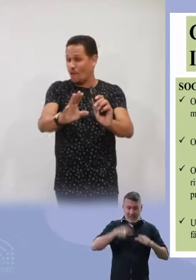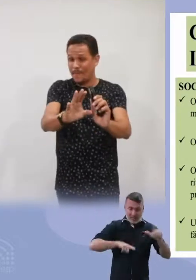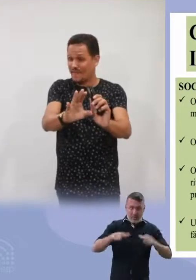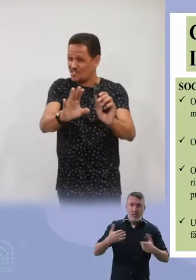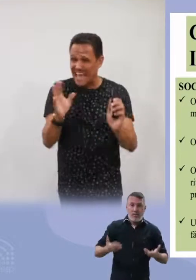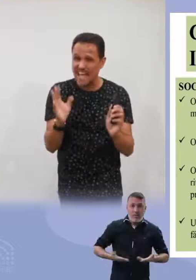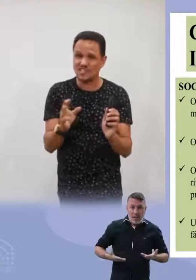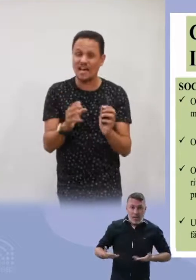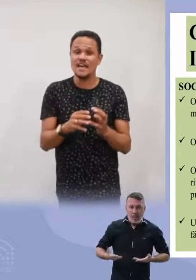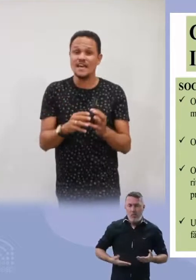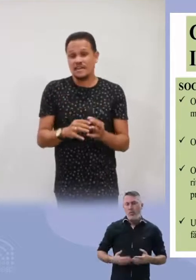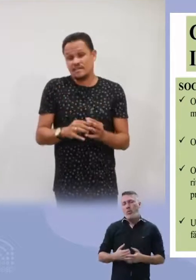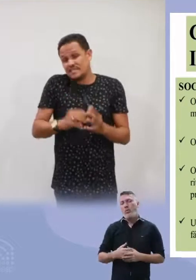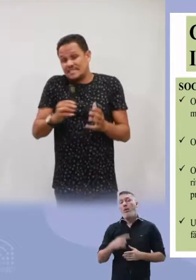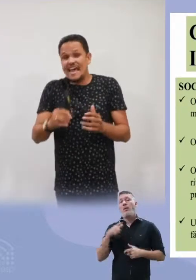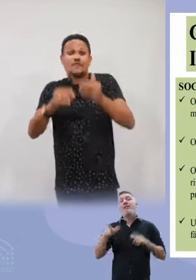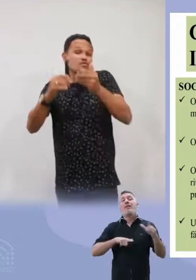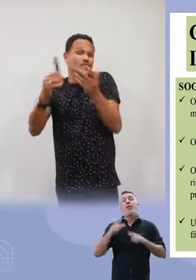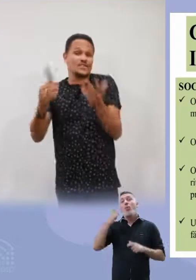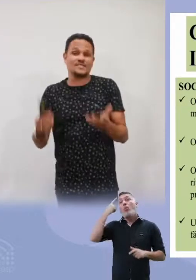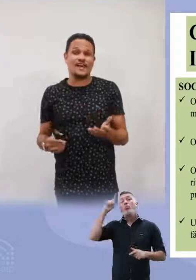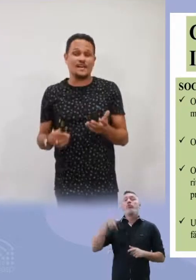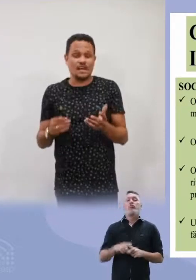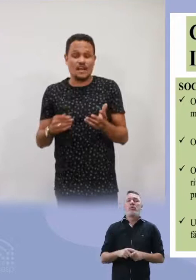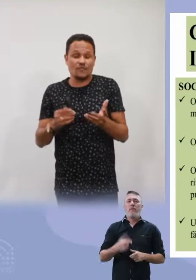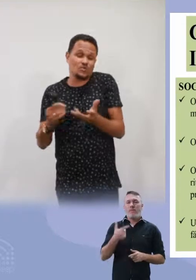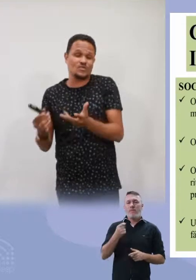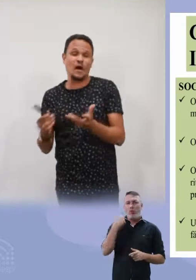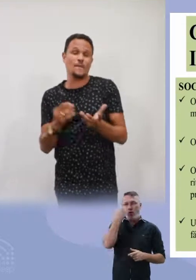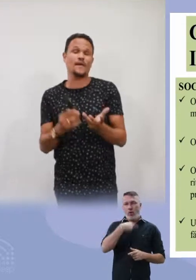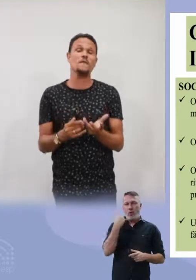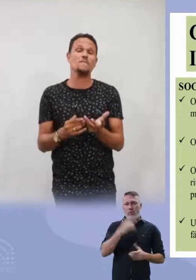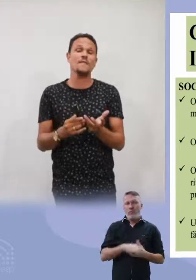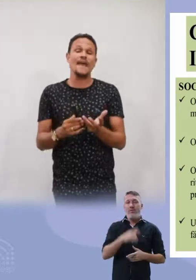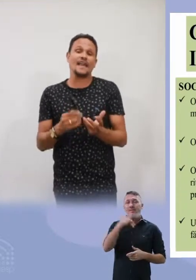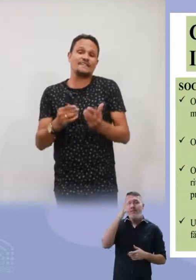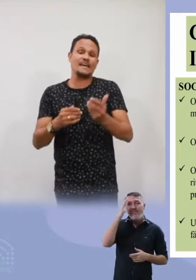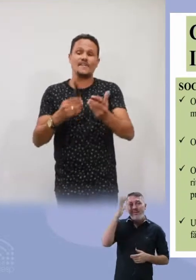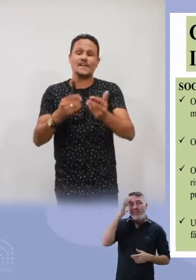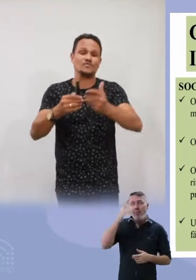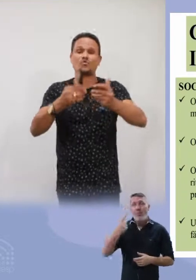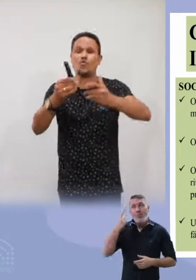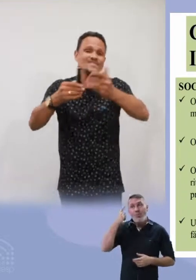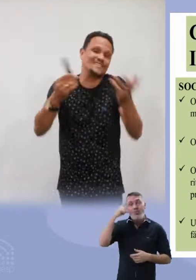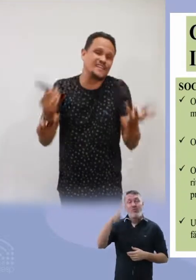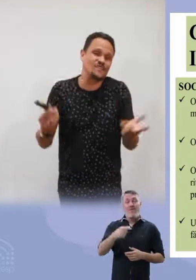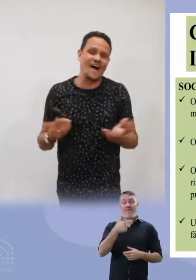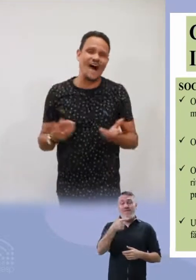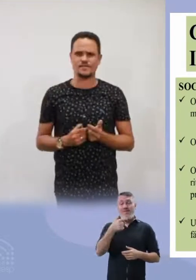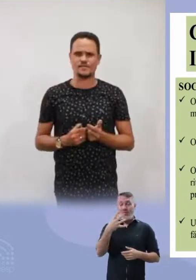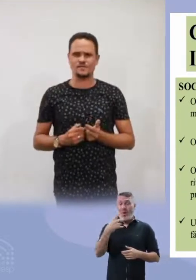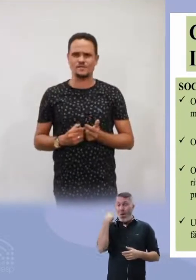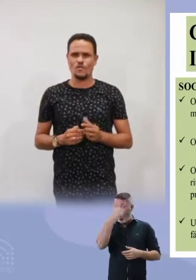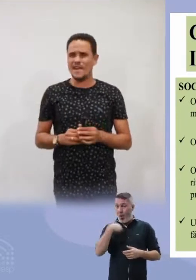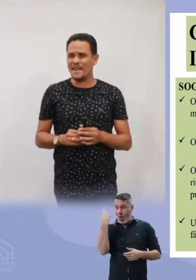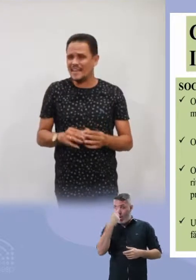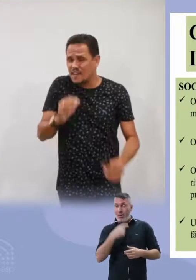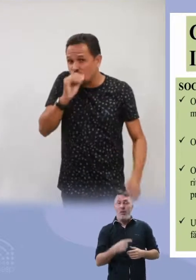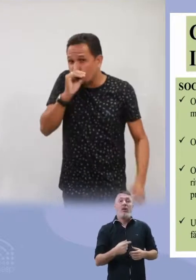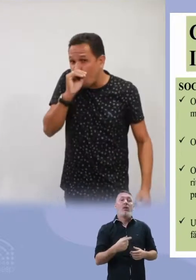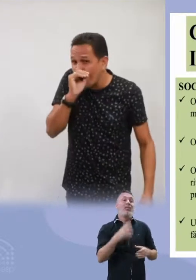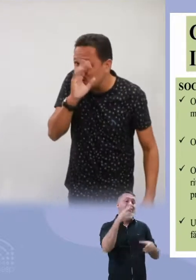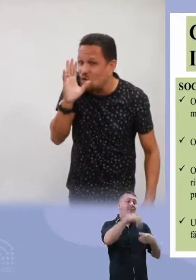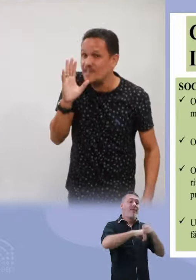de uma forma apenas didática. Dizer que a Revolução Francesa, que a Revolução Industrial, perdão, ela teve aí 2 a 3 fases. O Enem